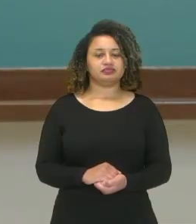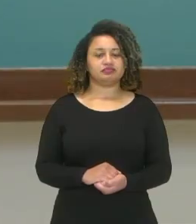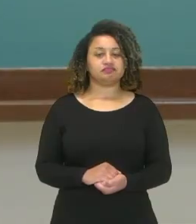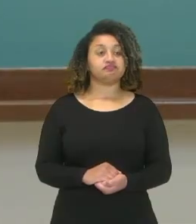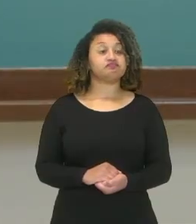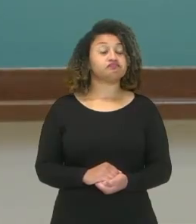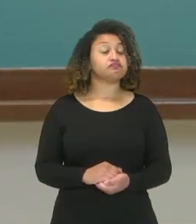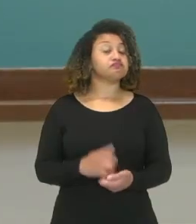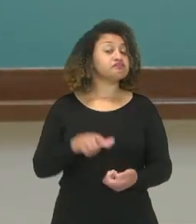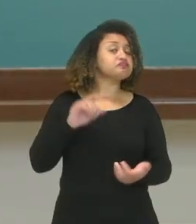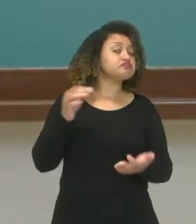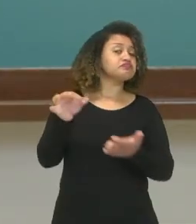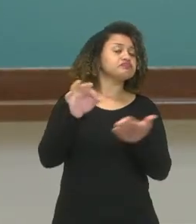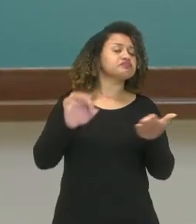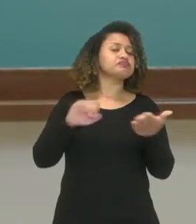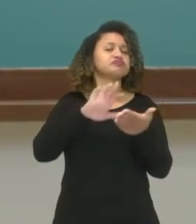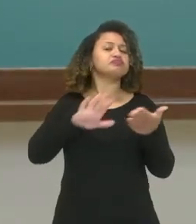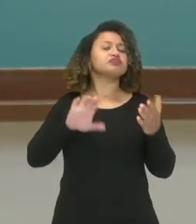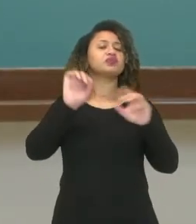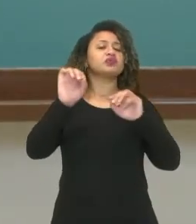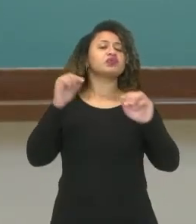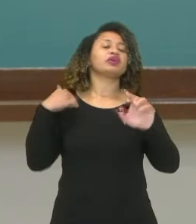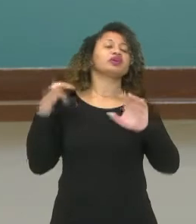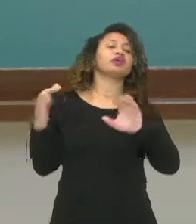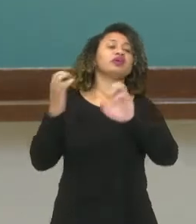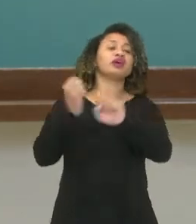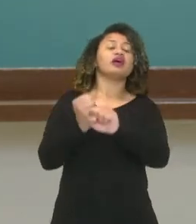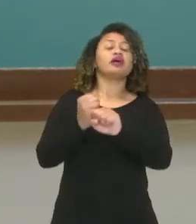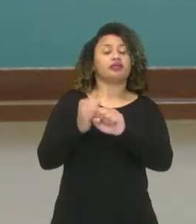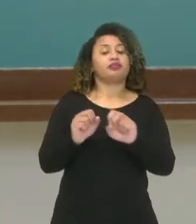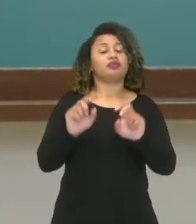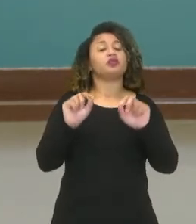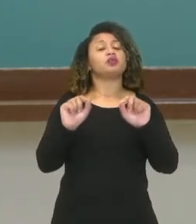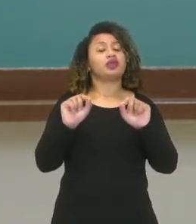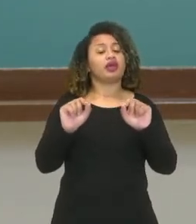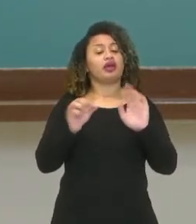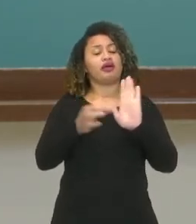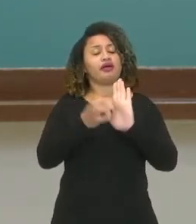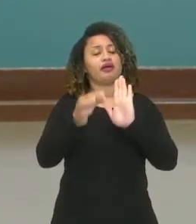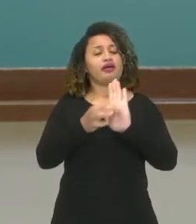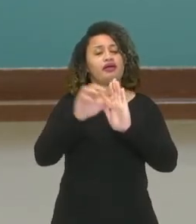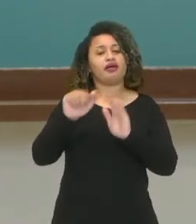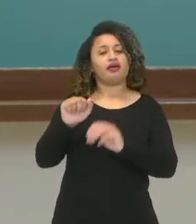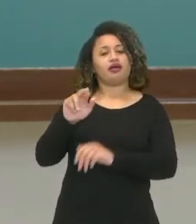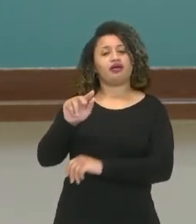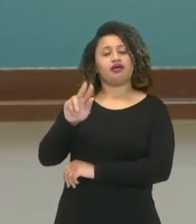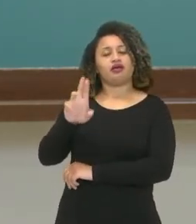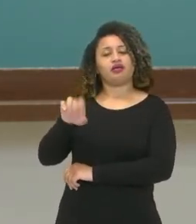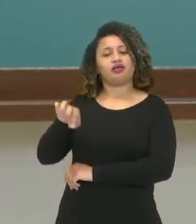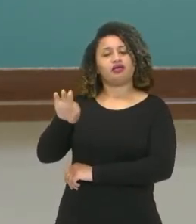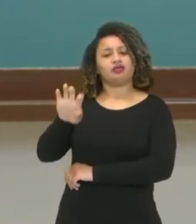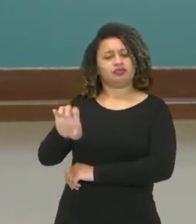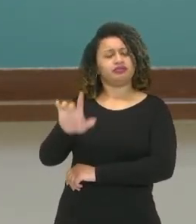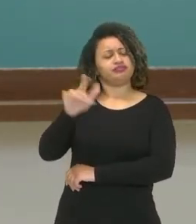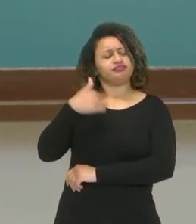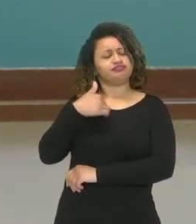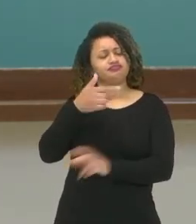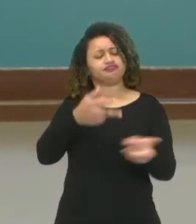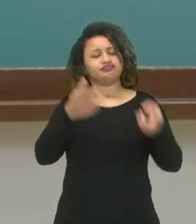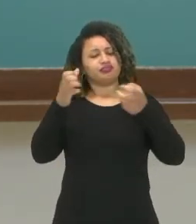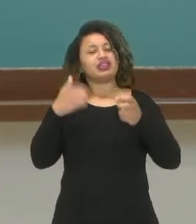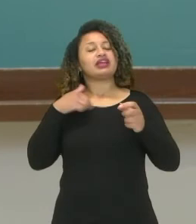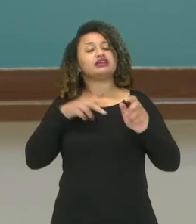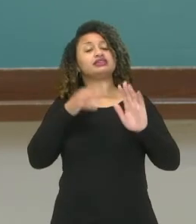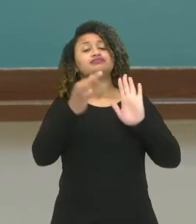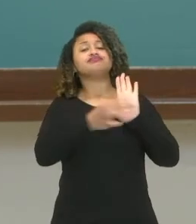antes de gabaritar contigo a questão, a gente vai retomar uma questão aqui sobre os argumentos, né? Vocês estão percebendo que o tempo todo a gente está falando de